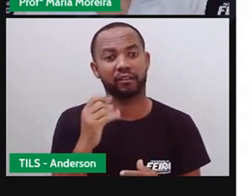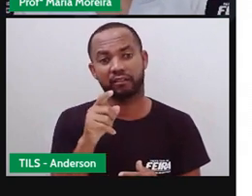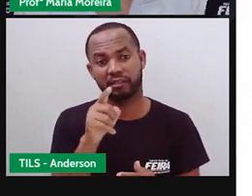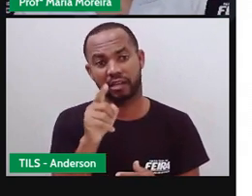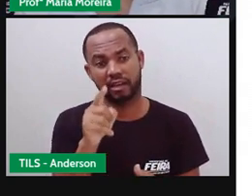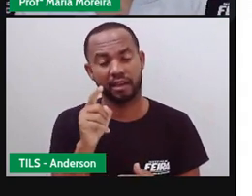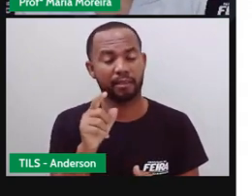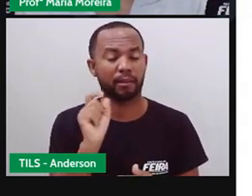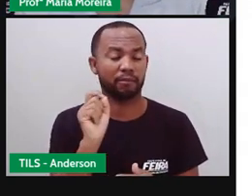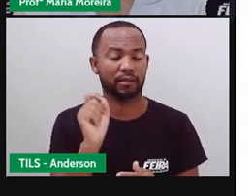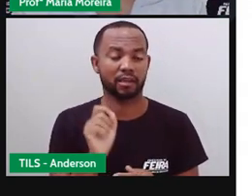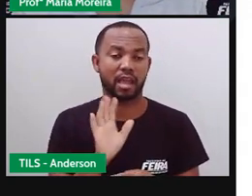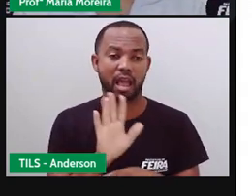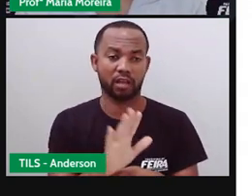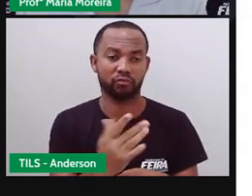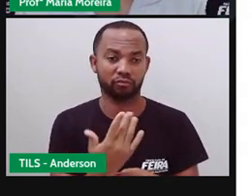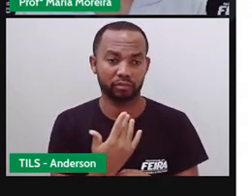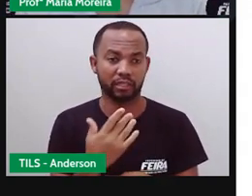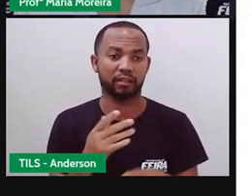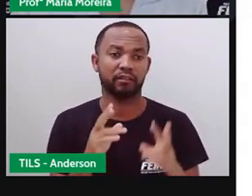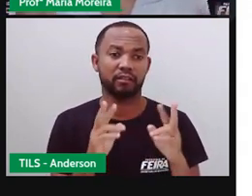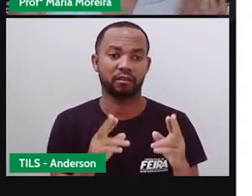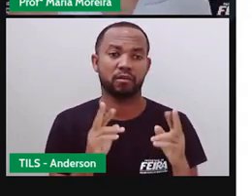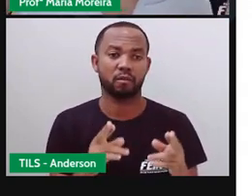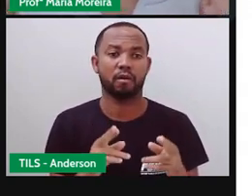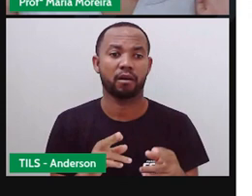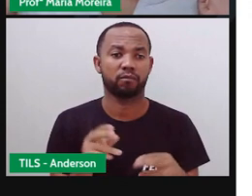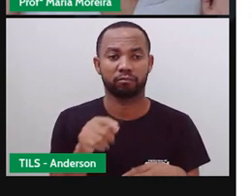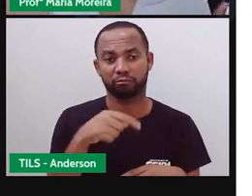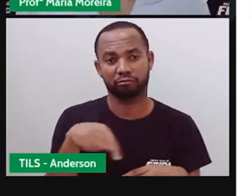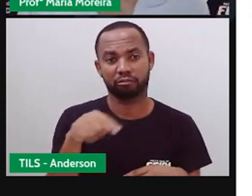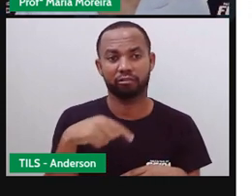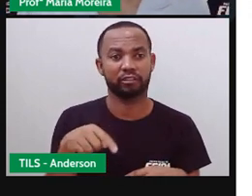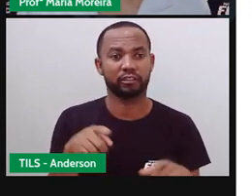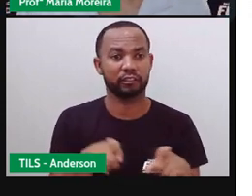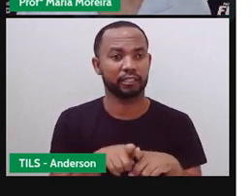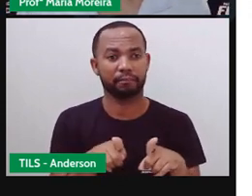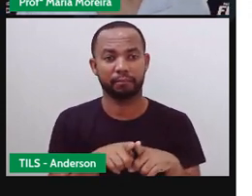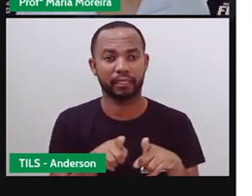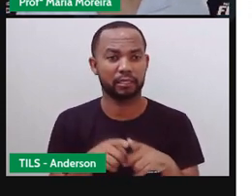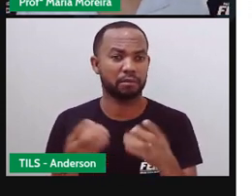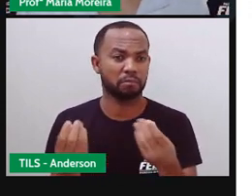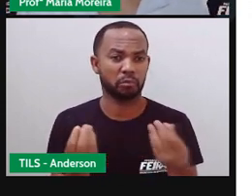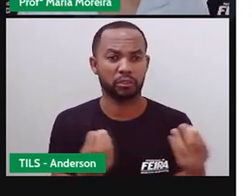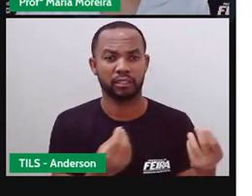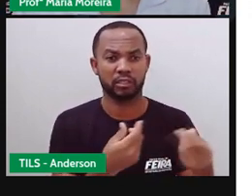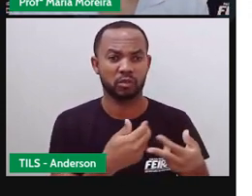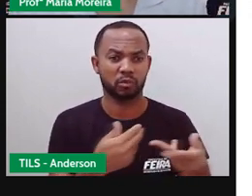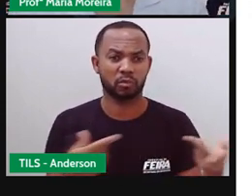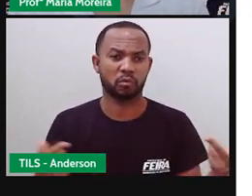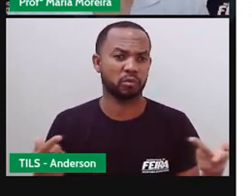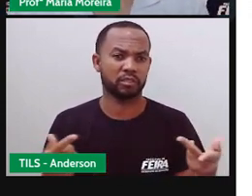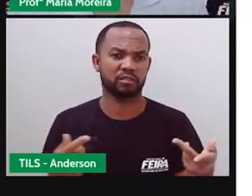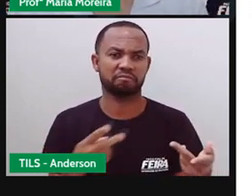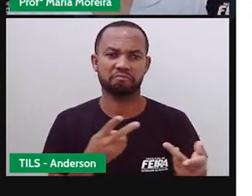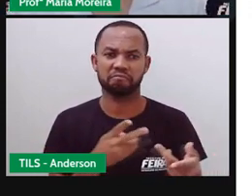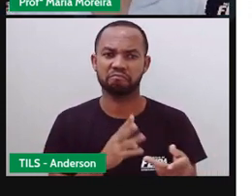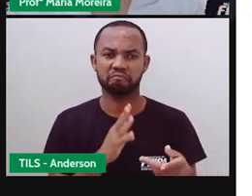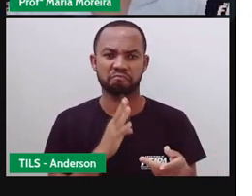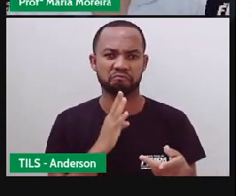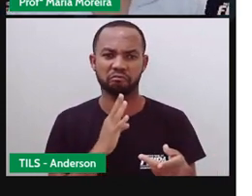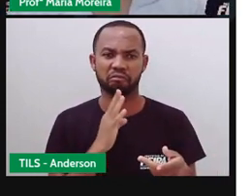minhoca passa despercebida assim como um homem né deixa muita coisa passando aí despercebida bom